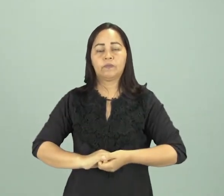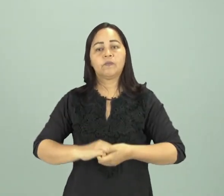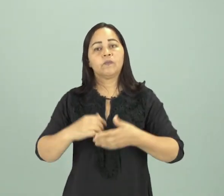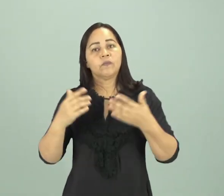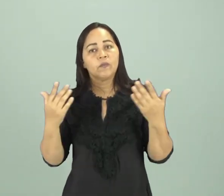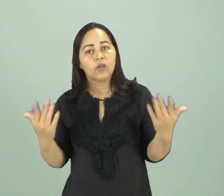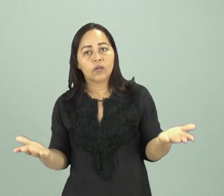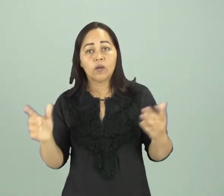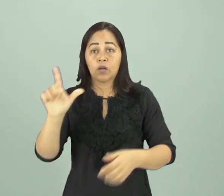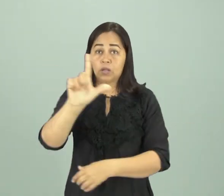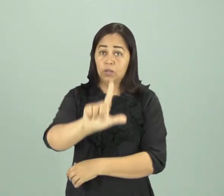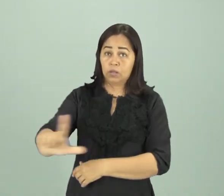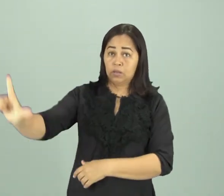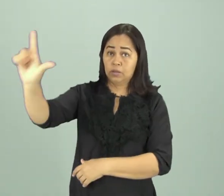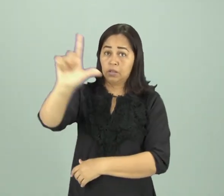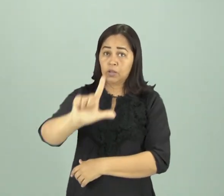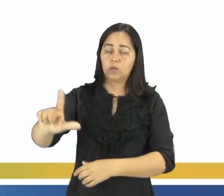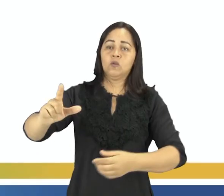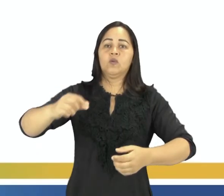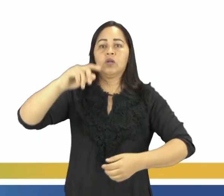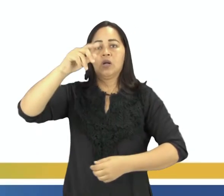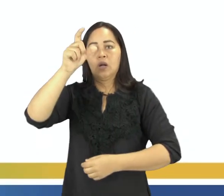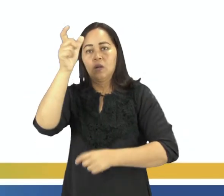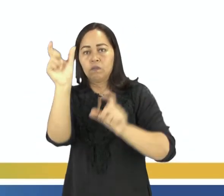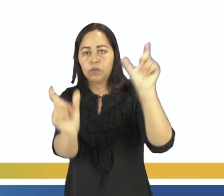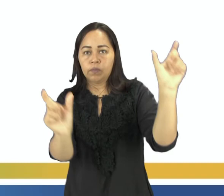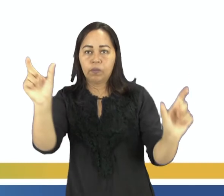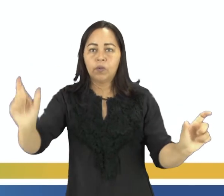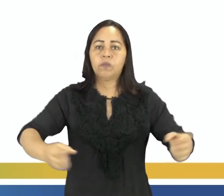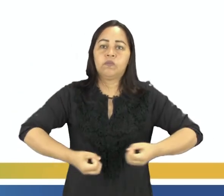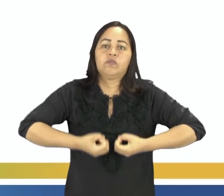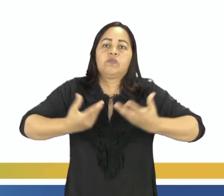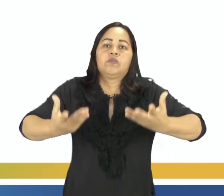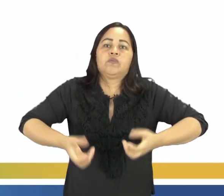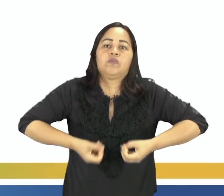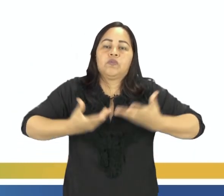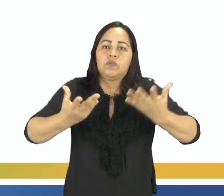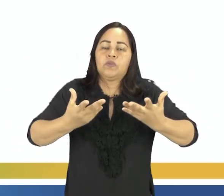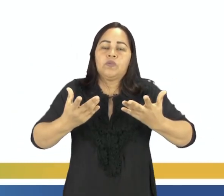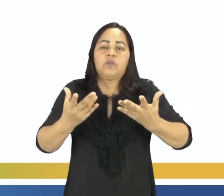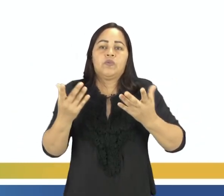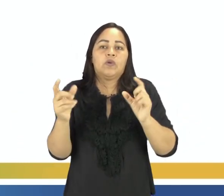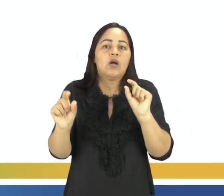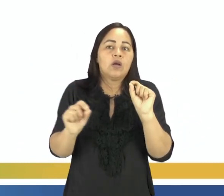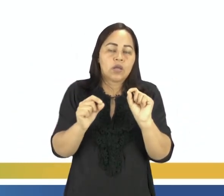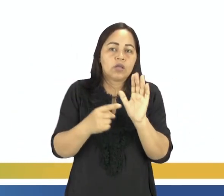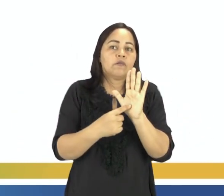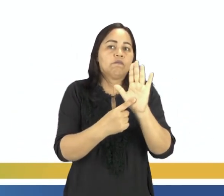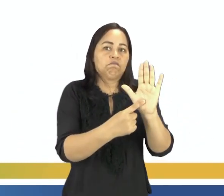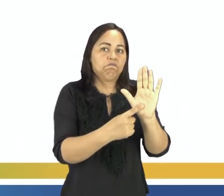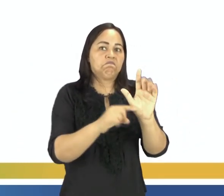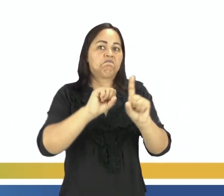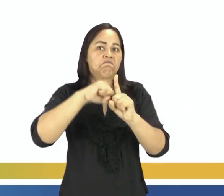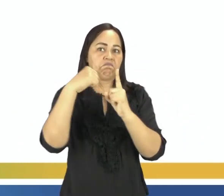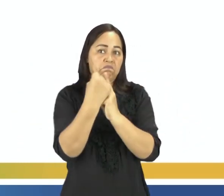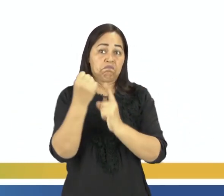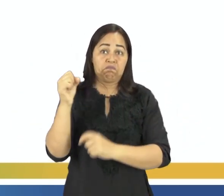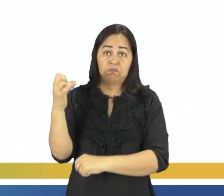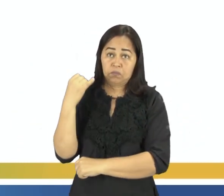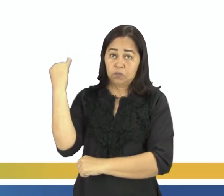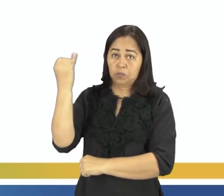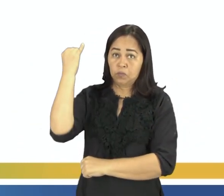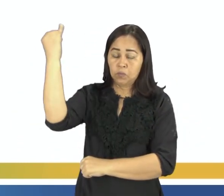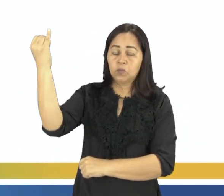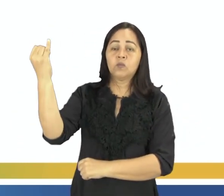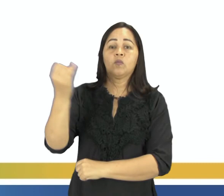a literatura, os poetas, o movimento artístico sempre tiveram uma relevância na sociedade. Pablo Neruda firmou seu nome